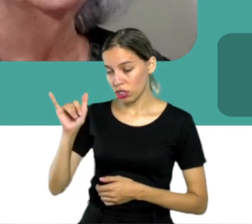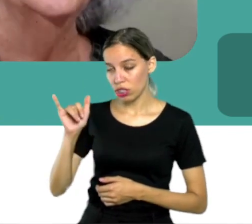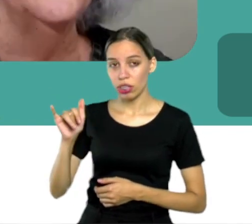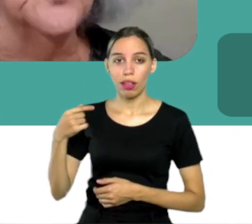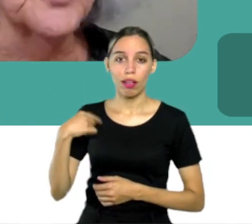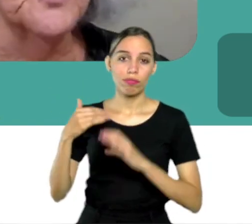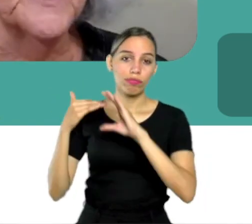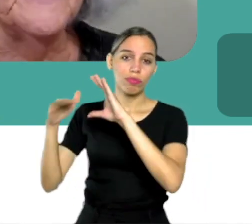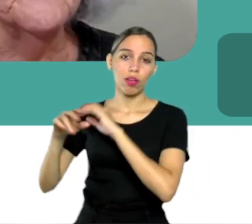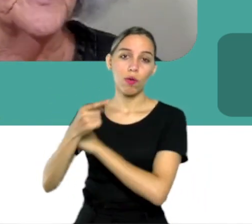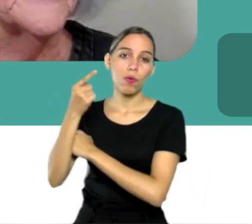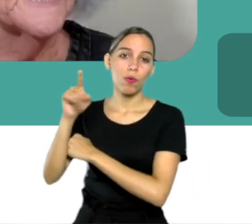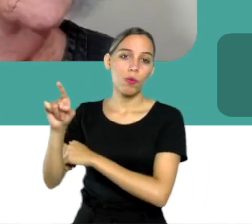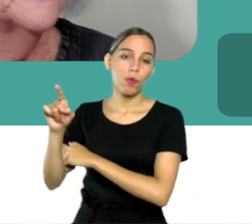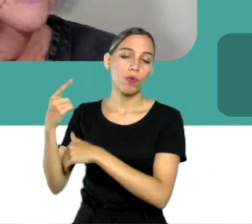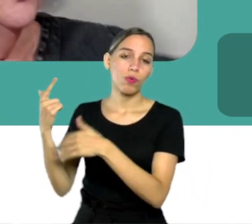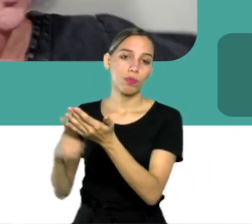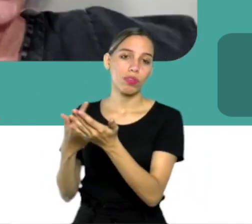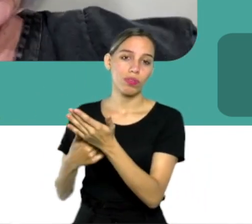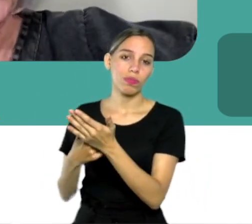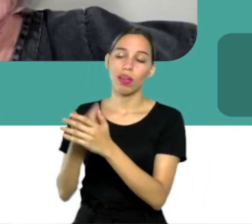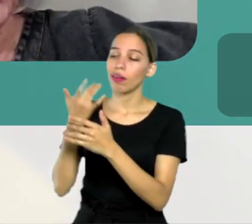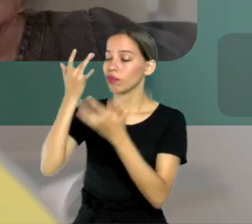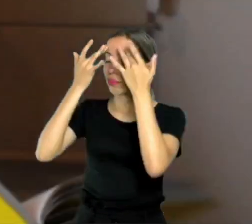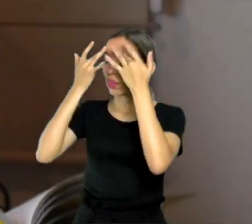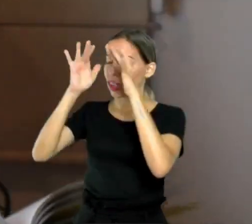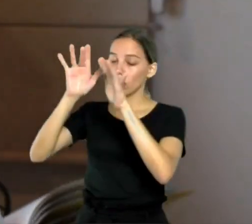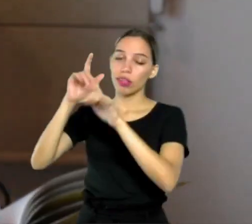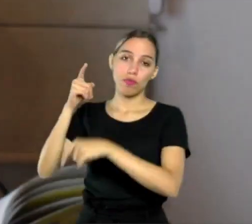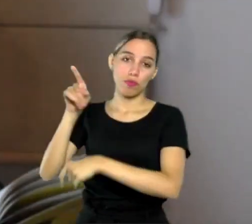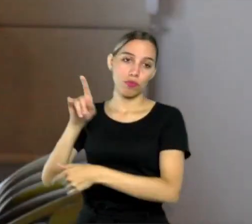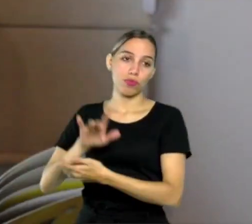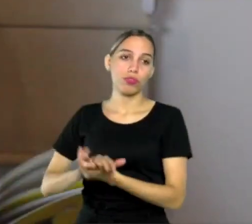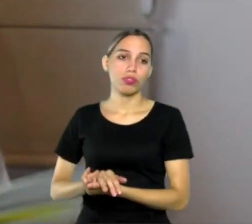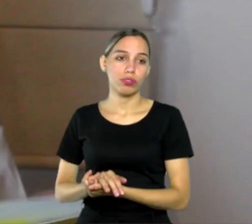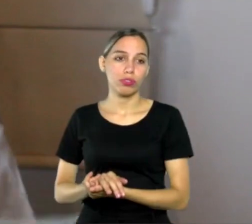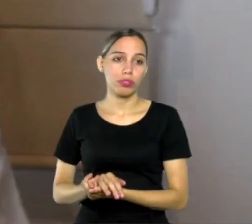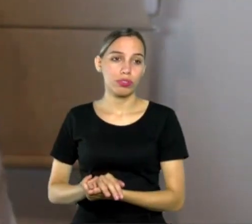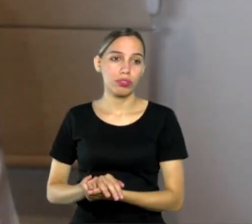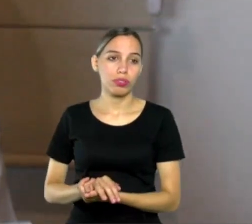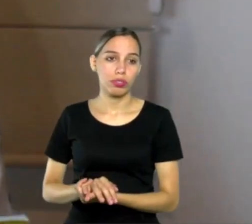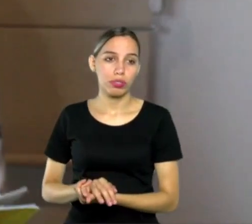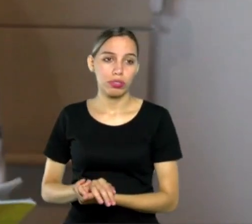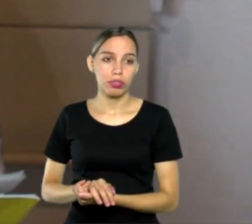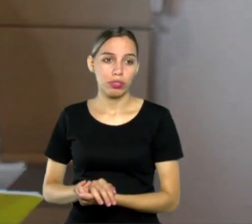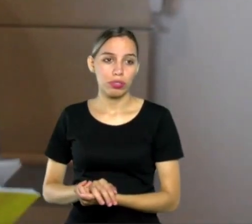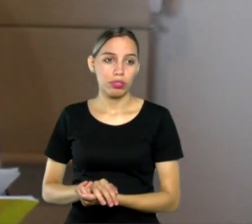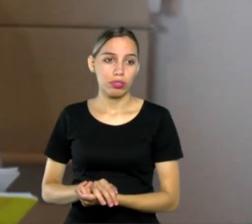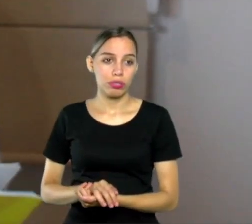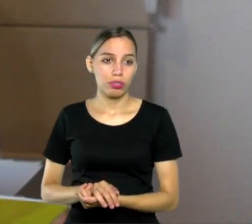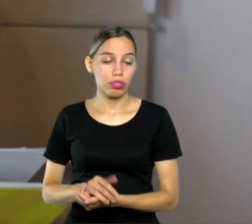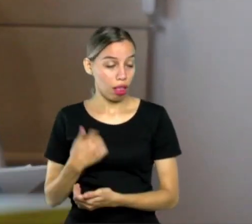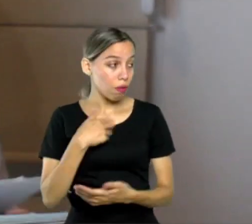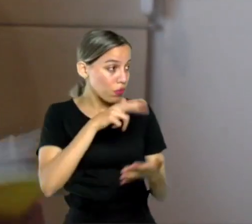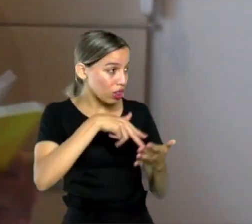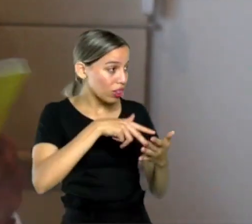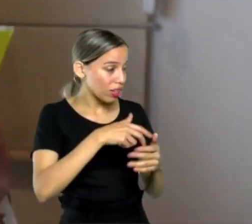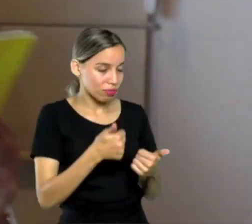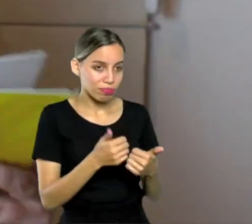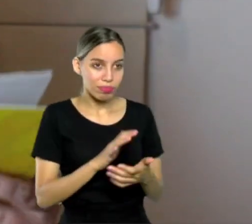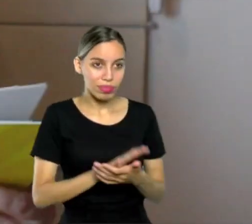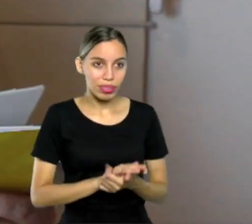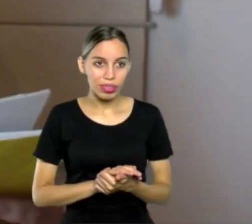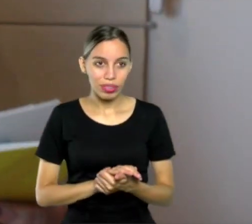te mandei o último livro, eu nem sabia que era o último, achei que eu tinha mais. Deixa eu ler um aqui. Então deixa eu pegar. Então